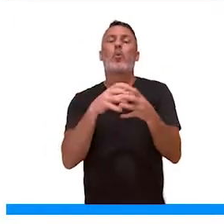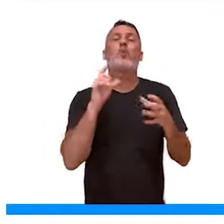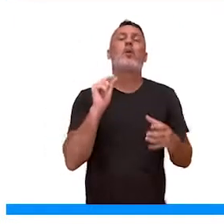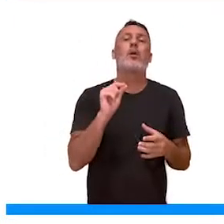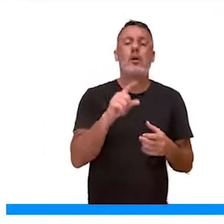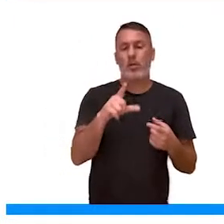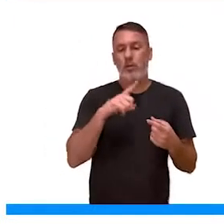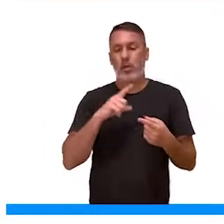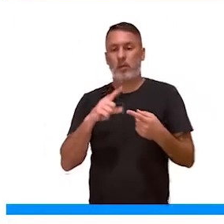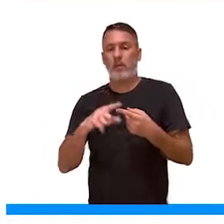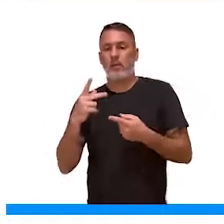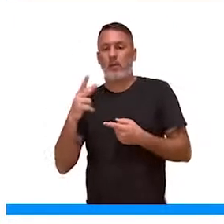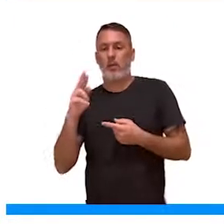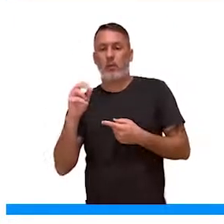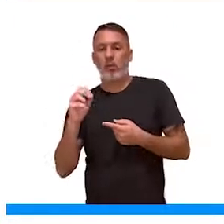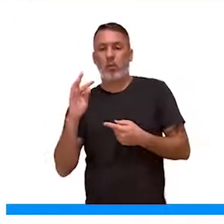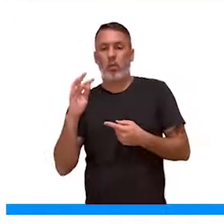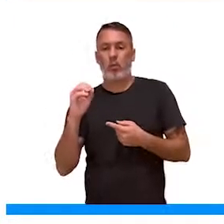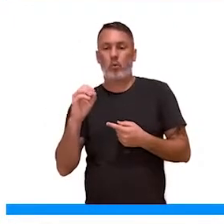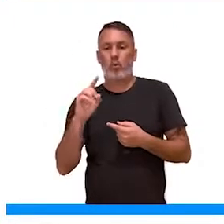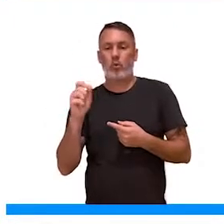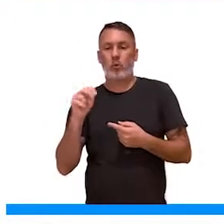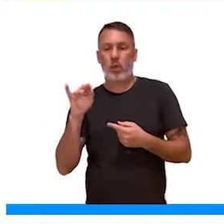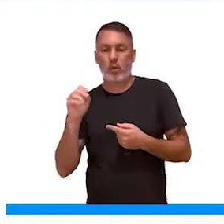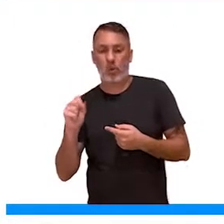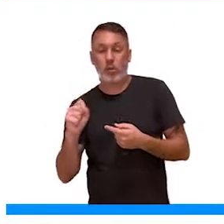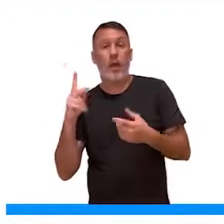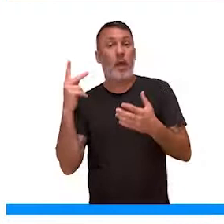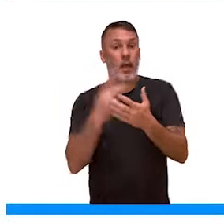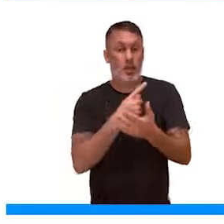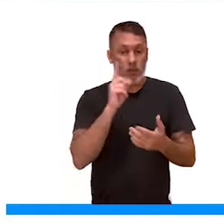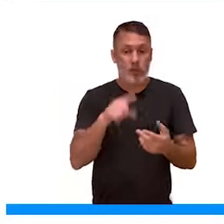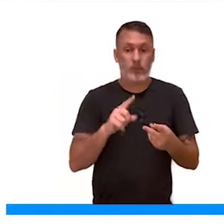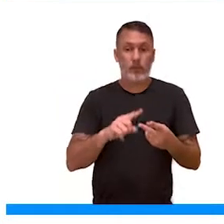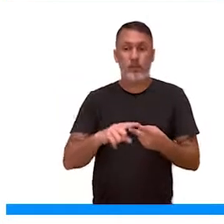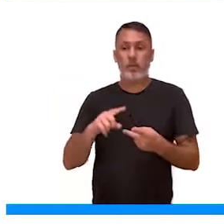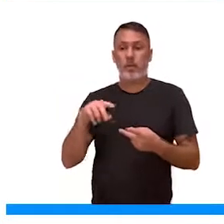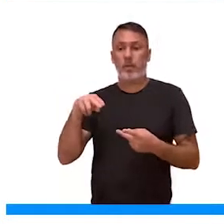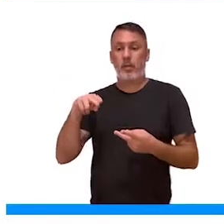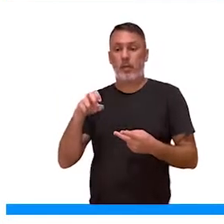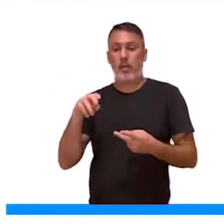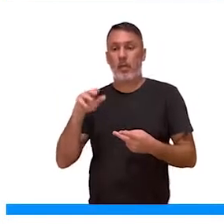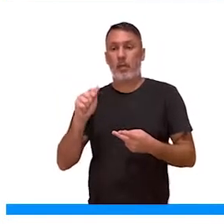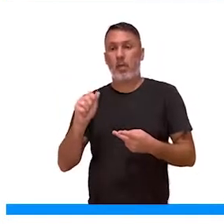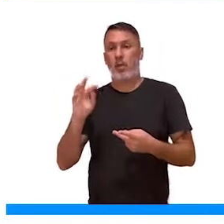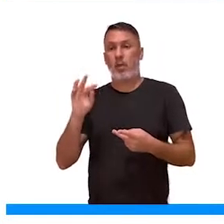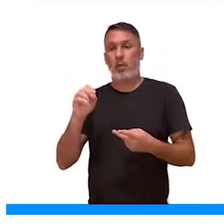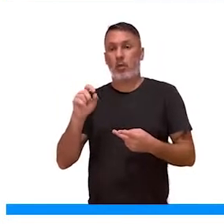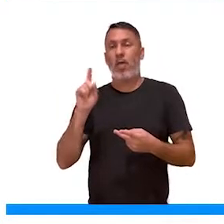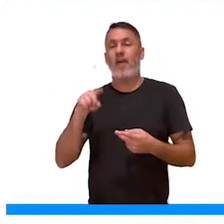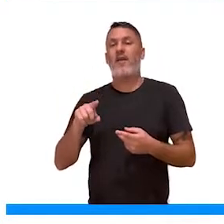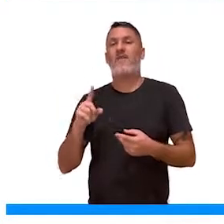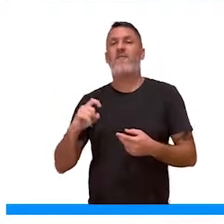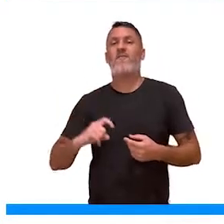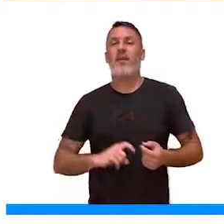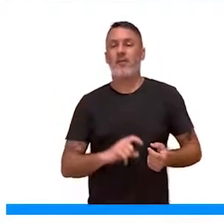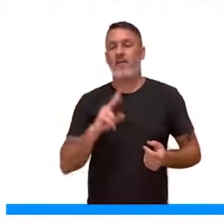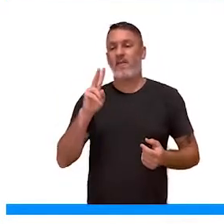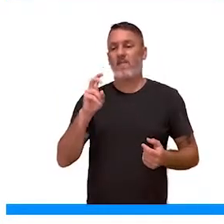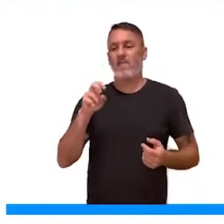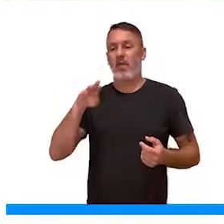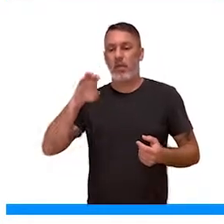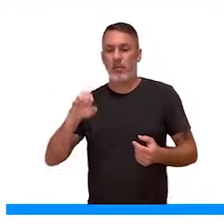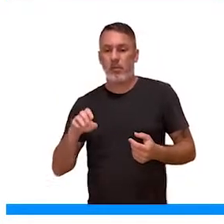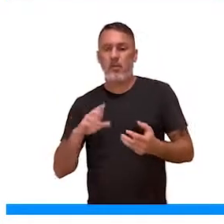Nós temos aí os protozoários, que podem ser causadores, temos os nematódios, que são vermes, temos